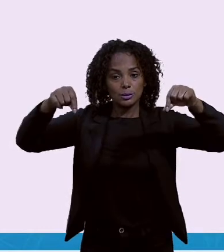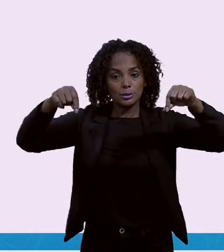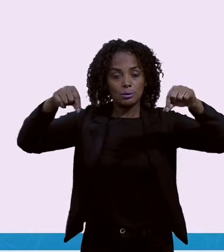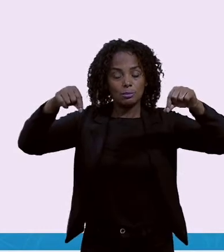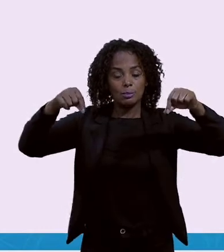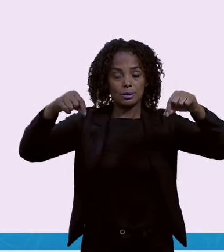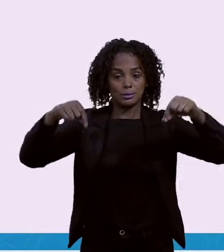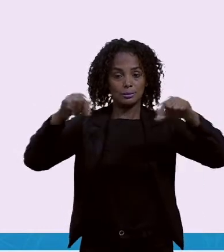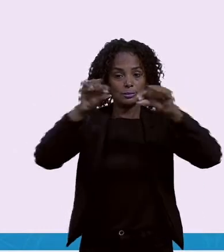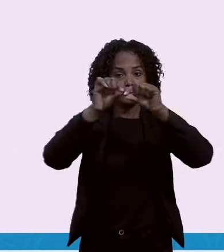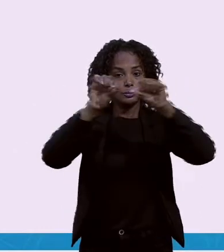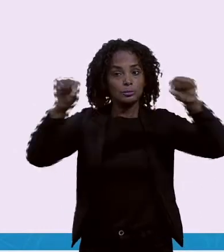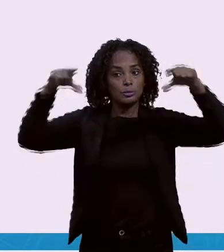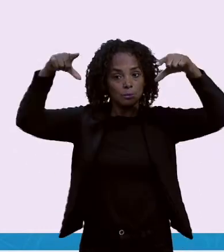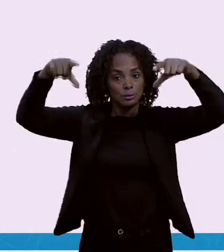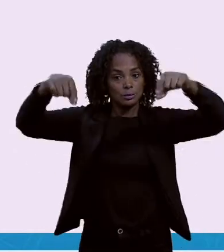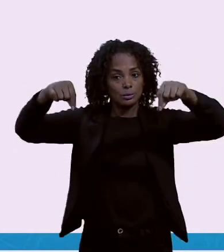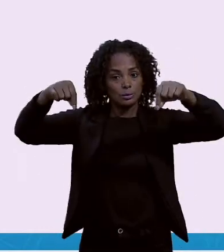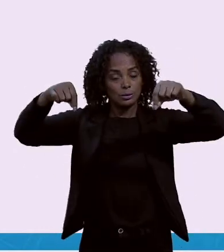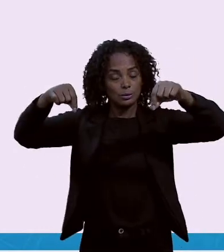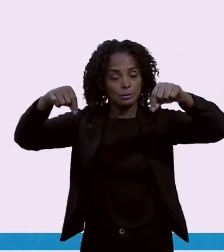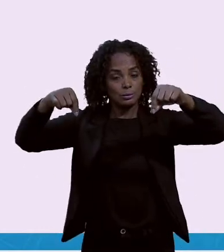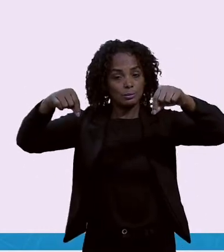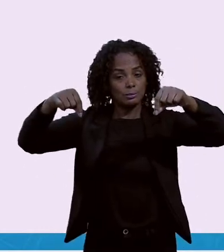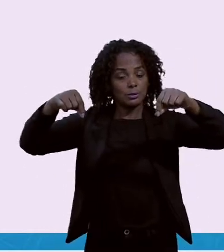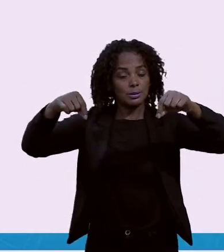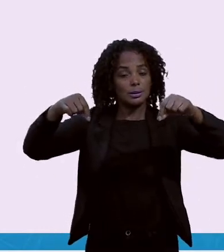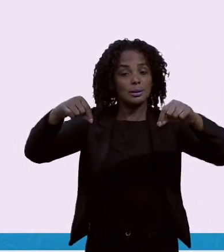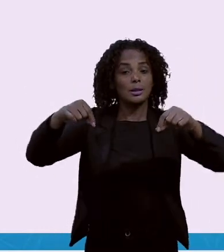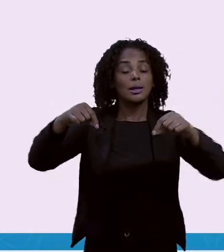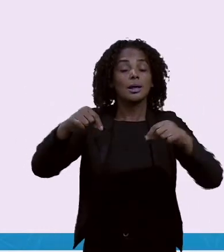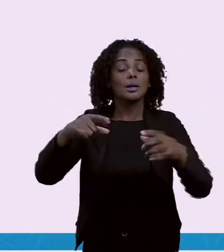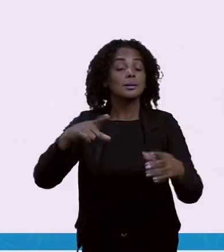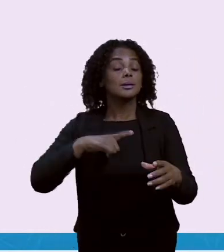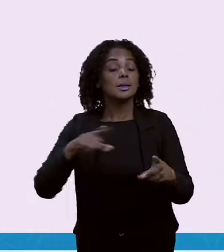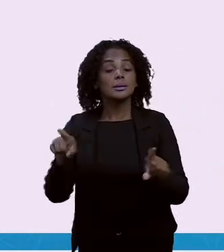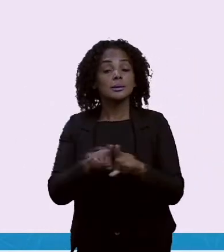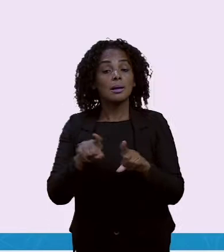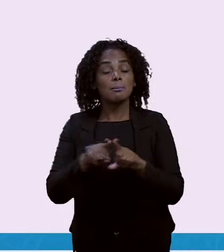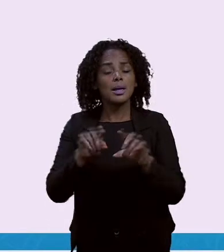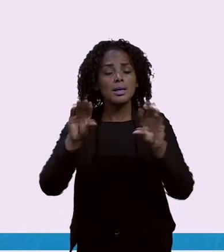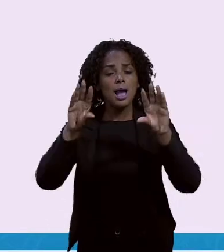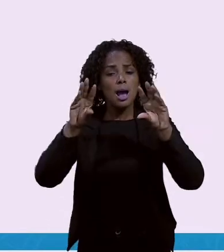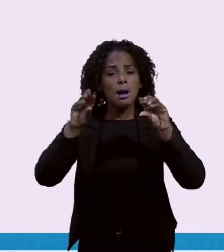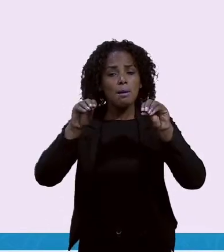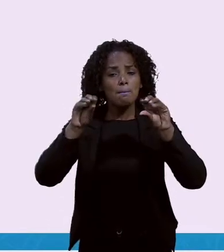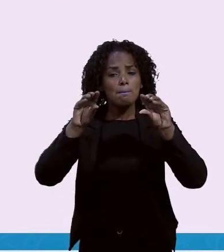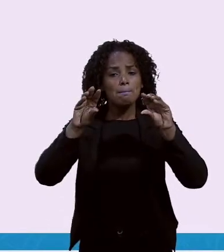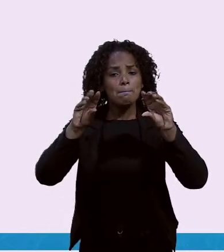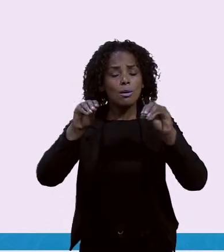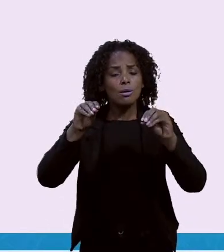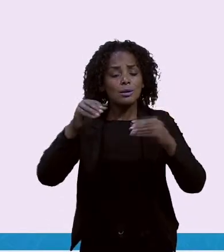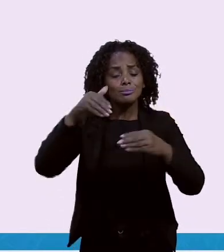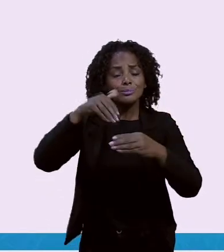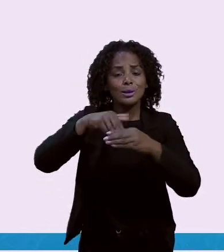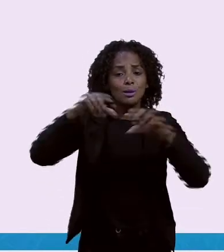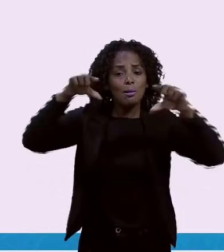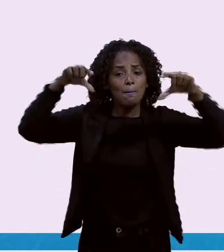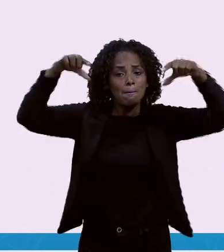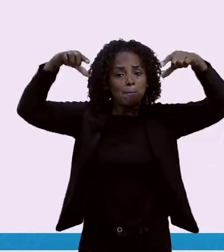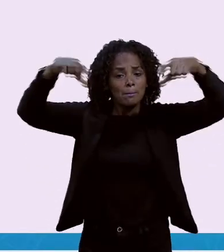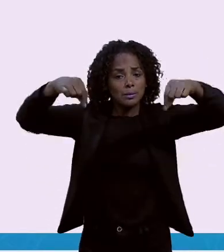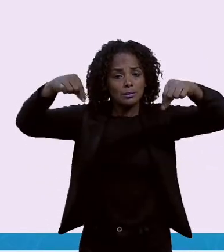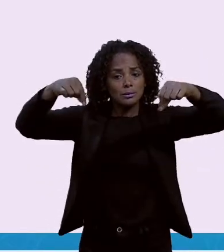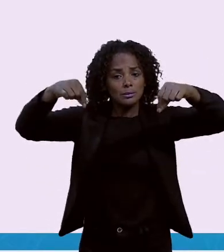apenas de plástico, mas também nós temos a mola ali dentro do pregador, que é feita